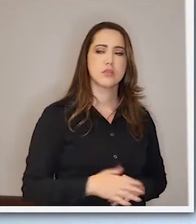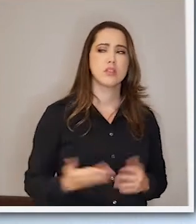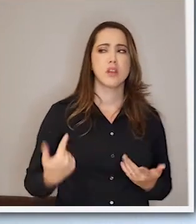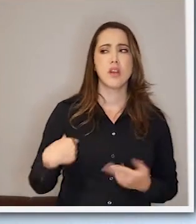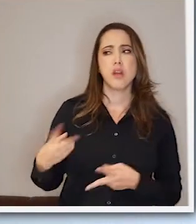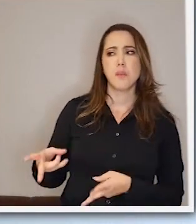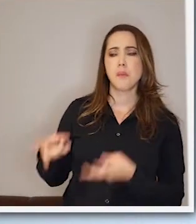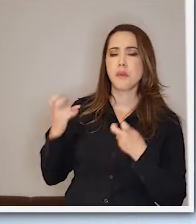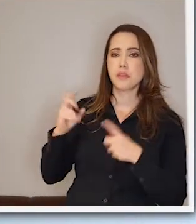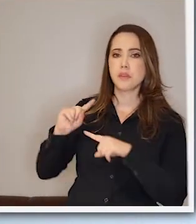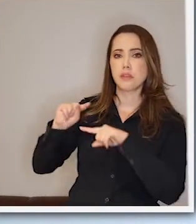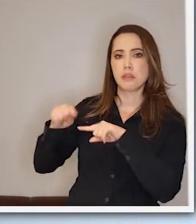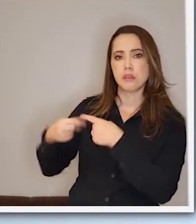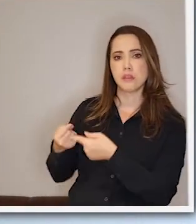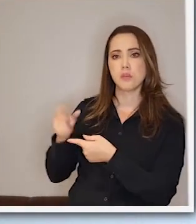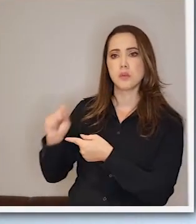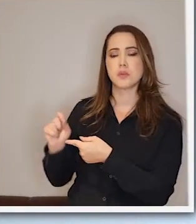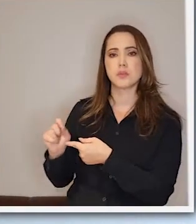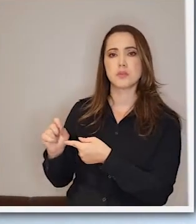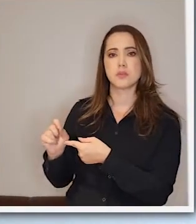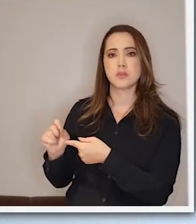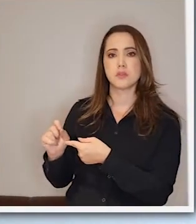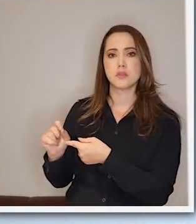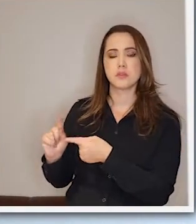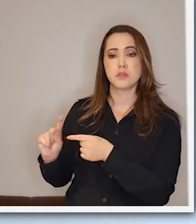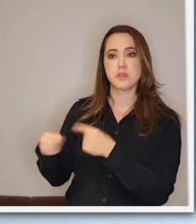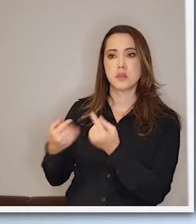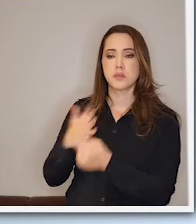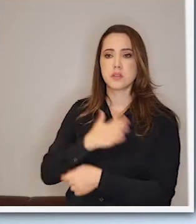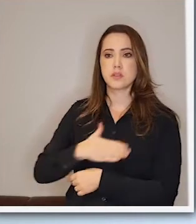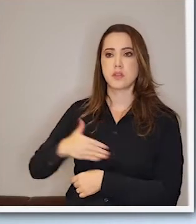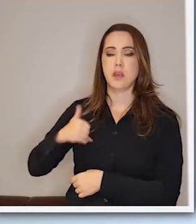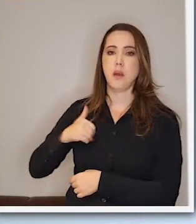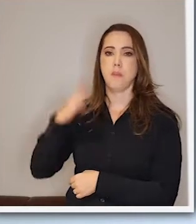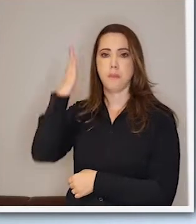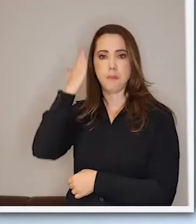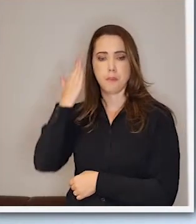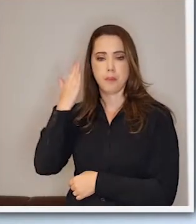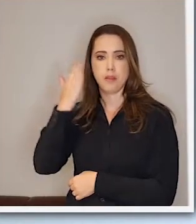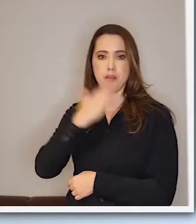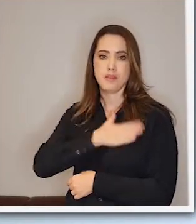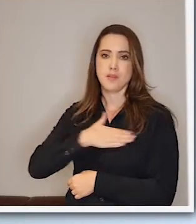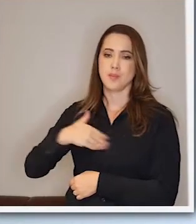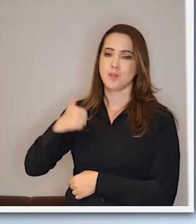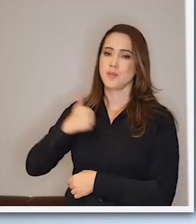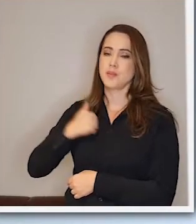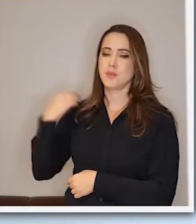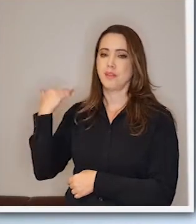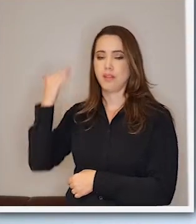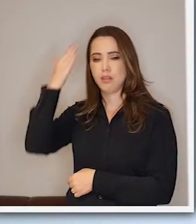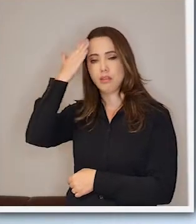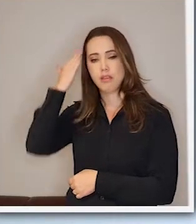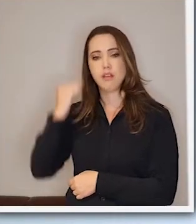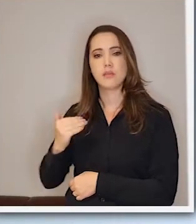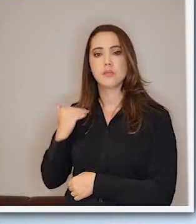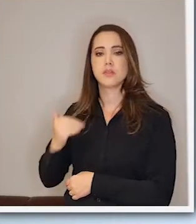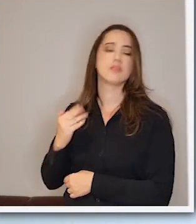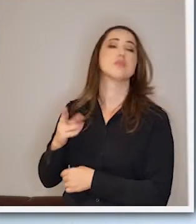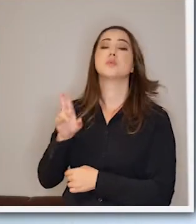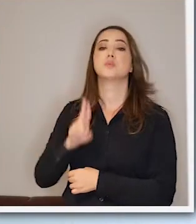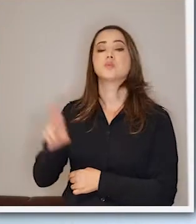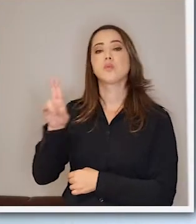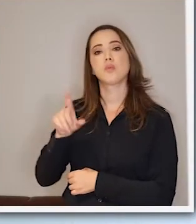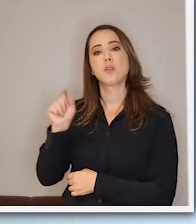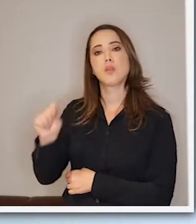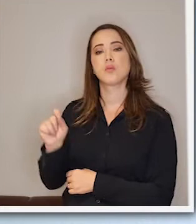2019. É a impressão minha ou depois que a primeira-dama, Michele,